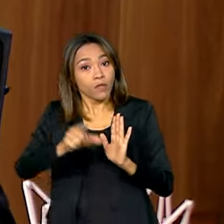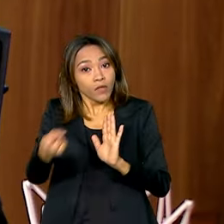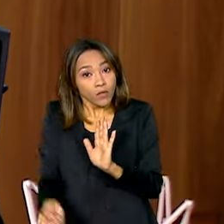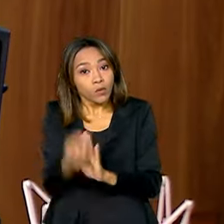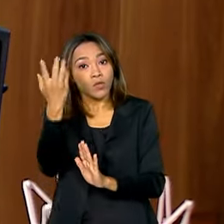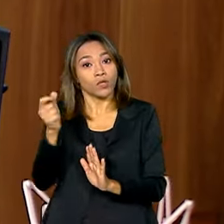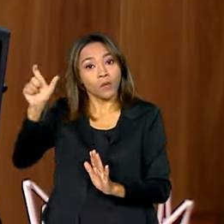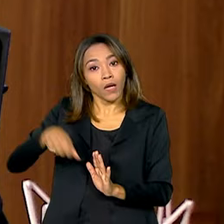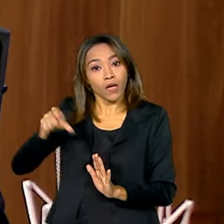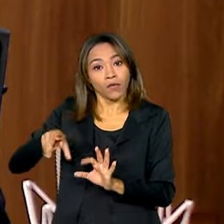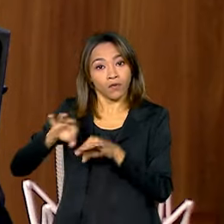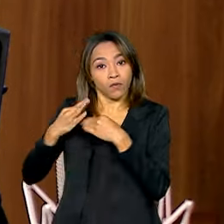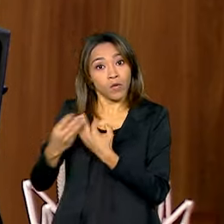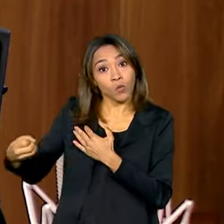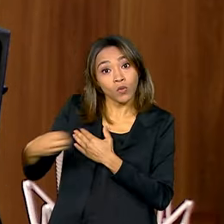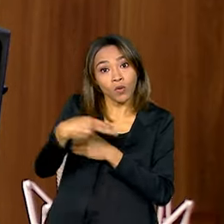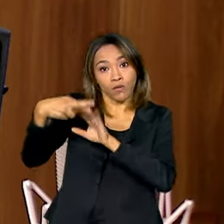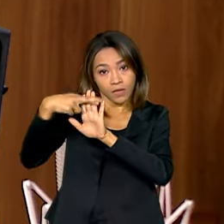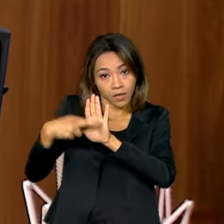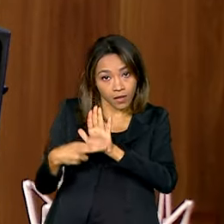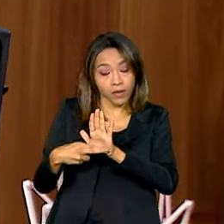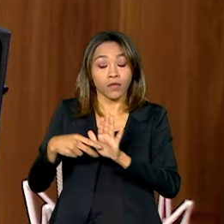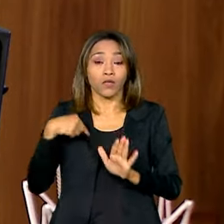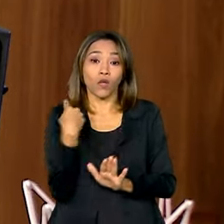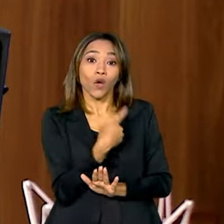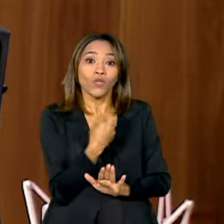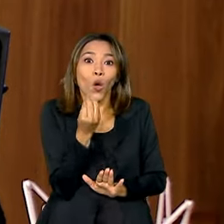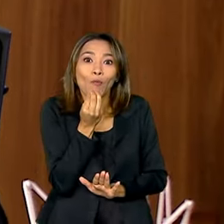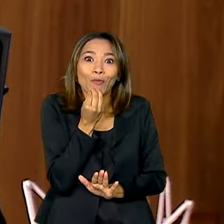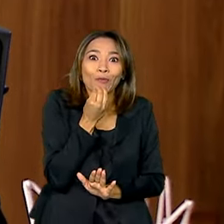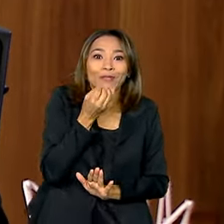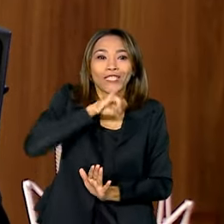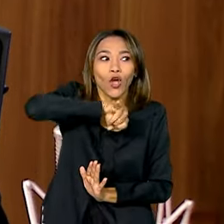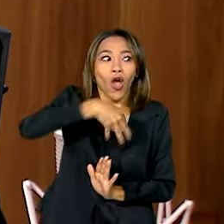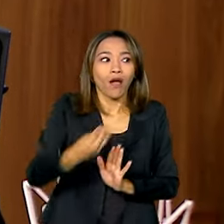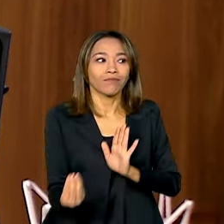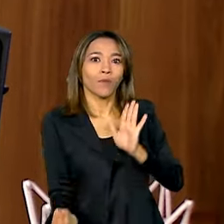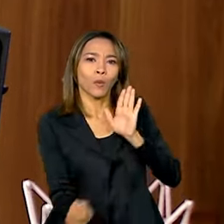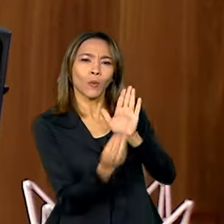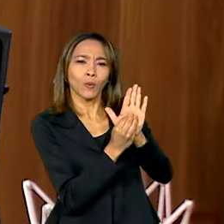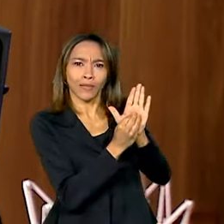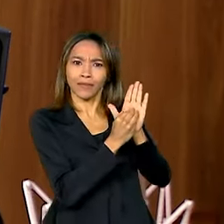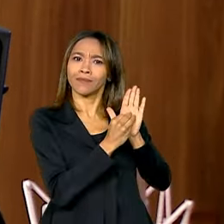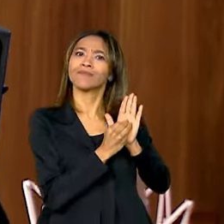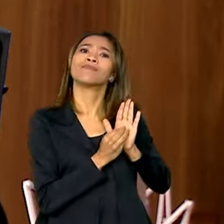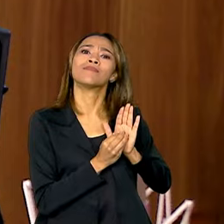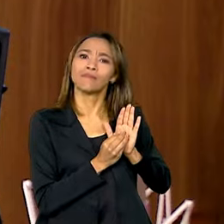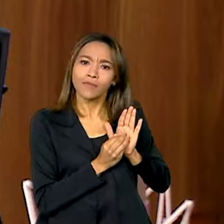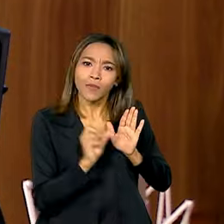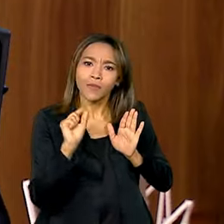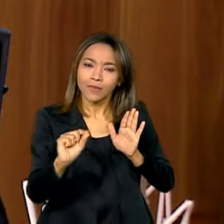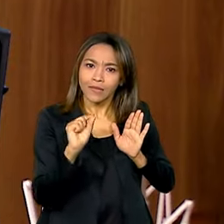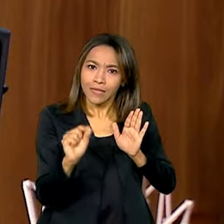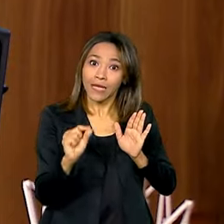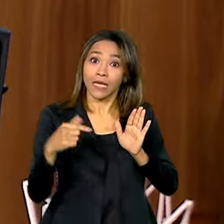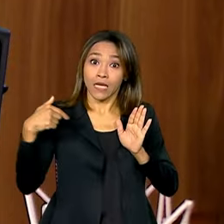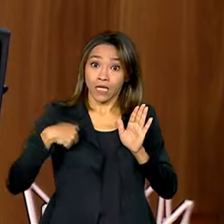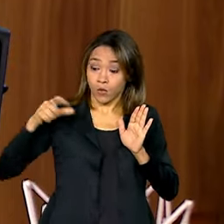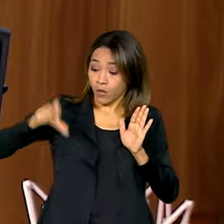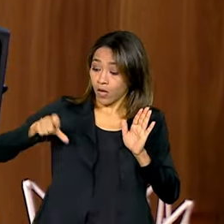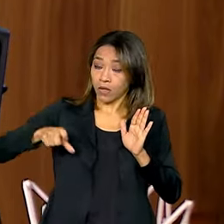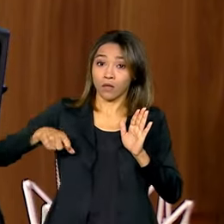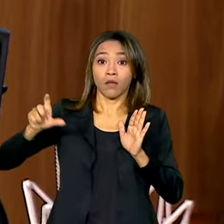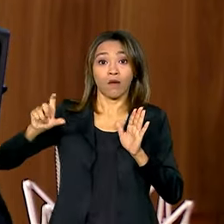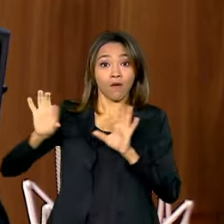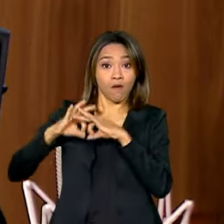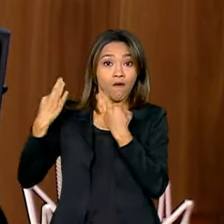em novos parâmetros, nós tivemos a oportunidade de incluir exatamente a previsão de que Bolsa Família